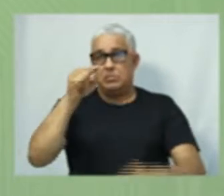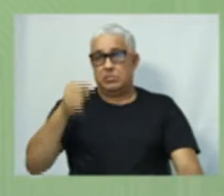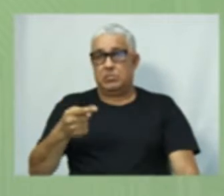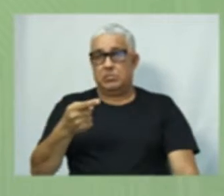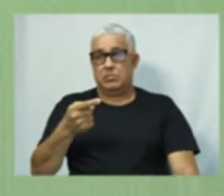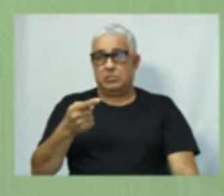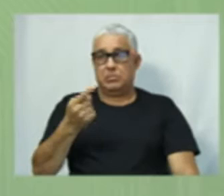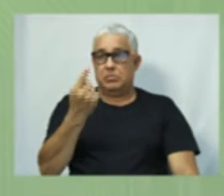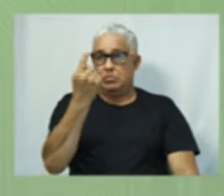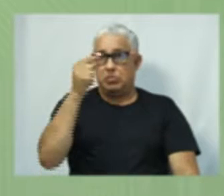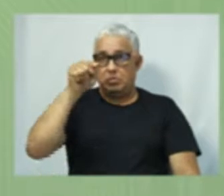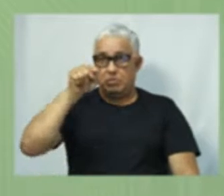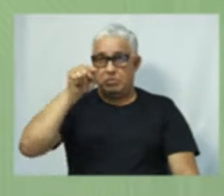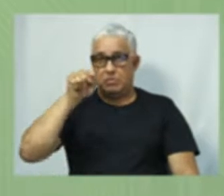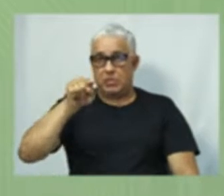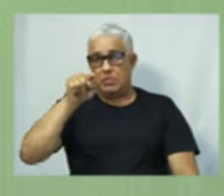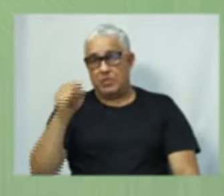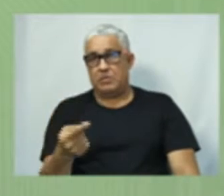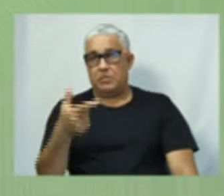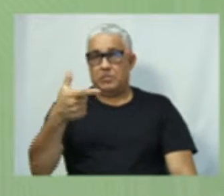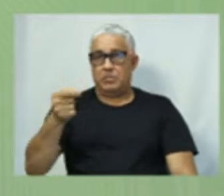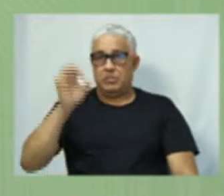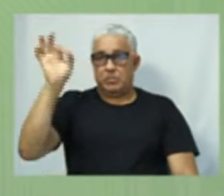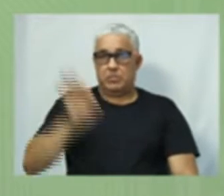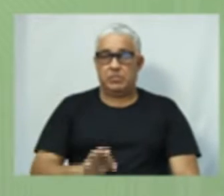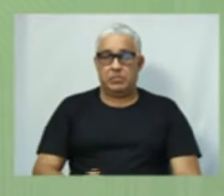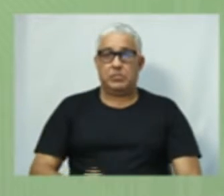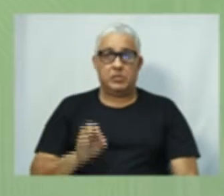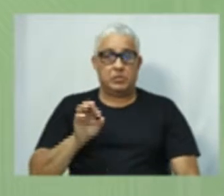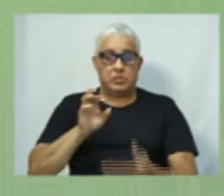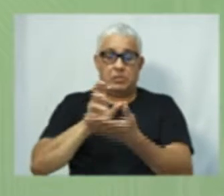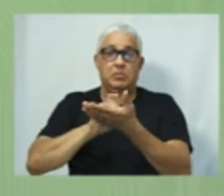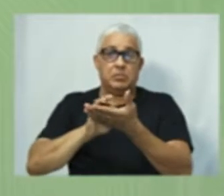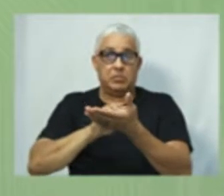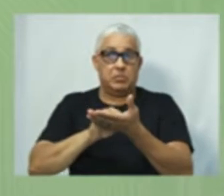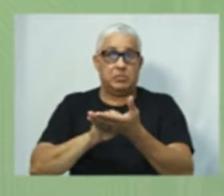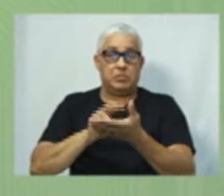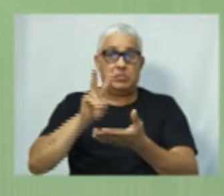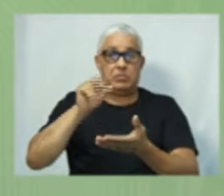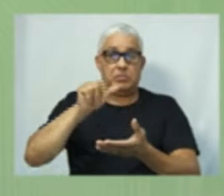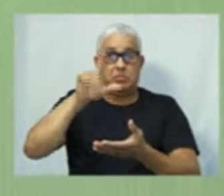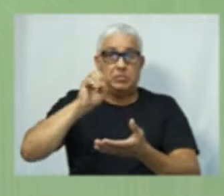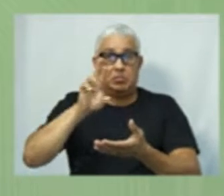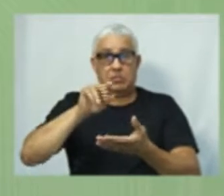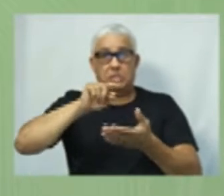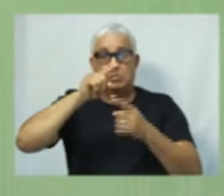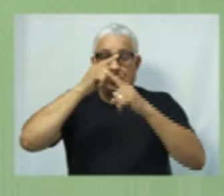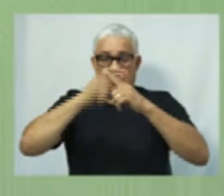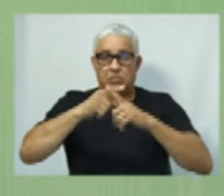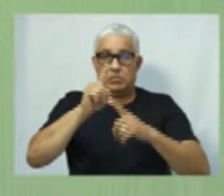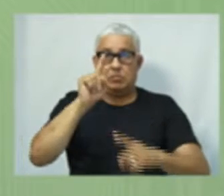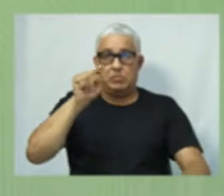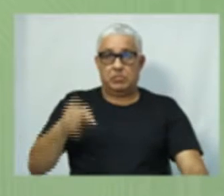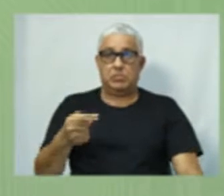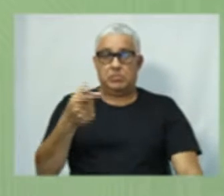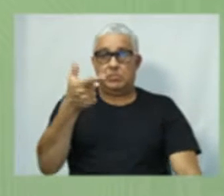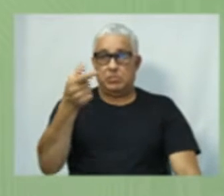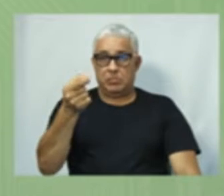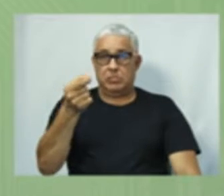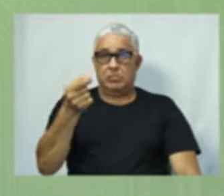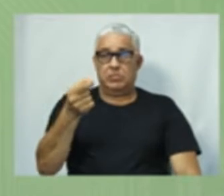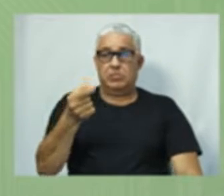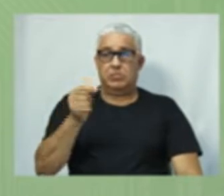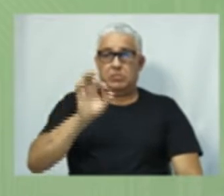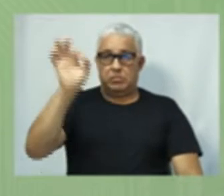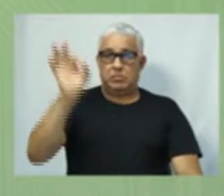1,20%. Lembra, hein? Na hora de jogar na calculadora, o valor vezes 1,20, não bota o sinal de igual,